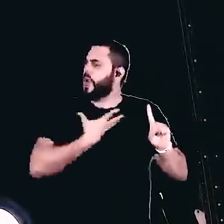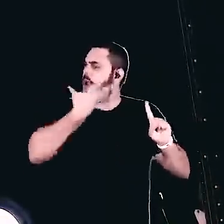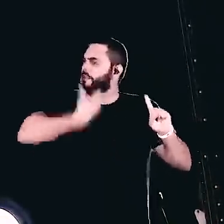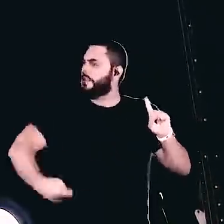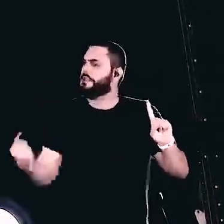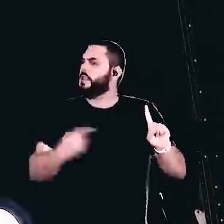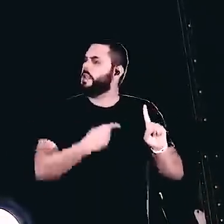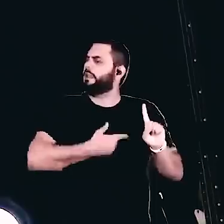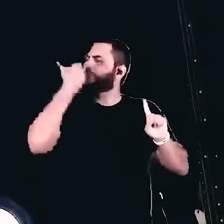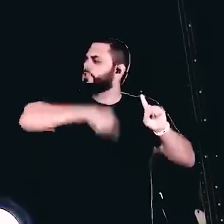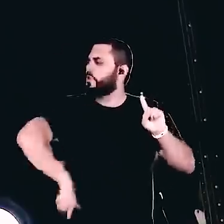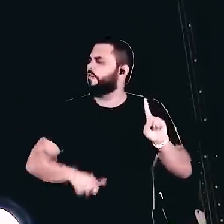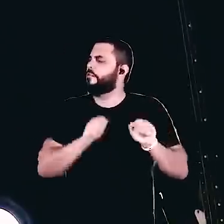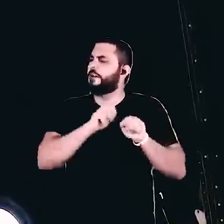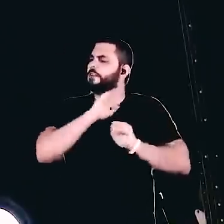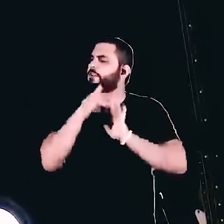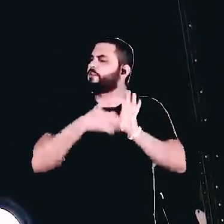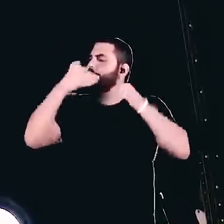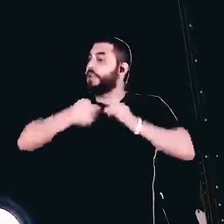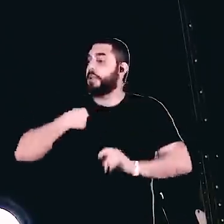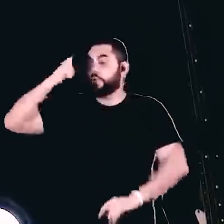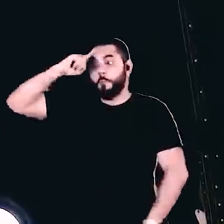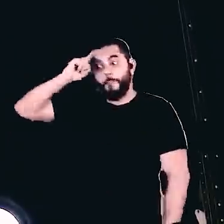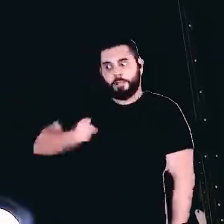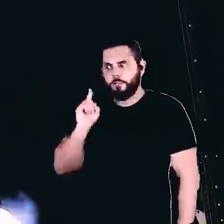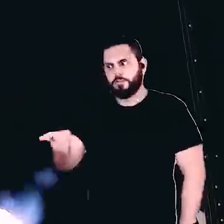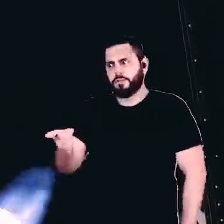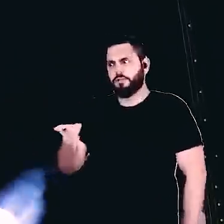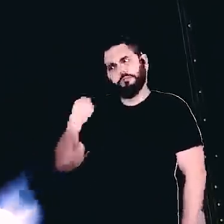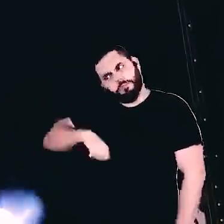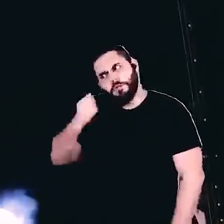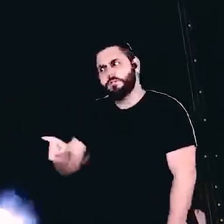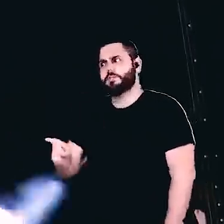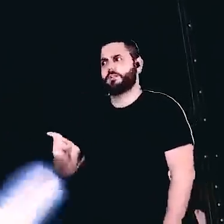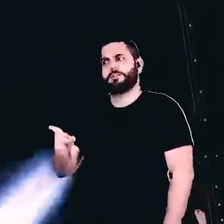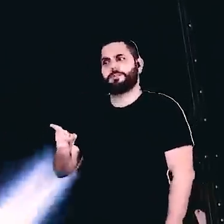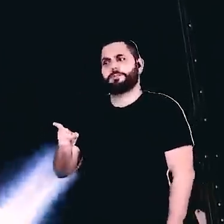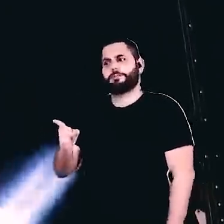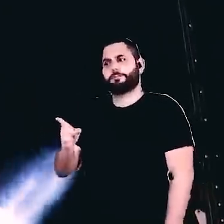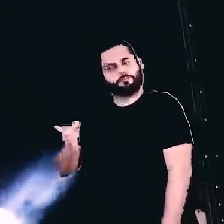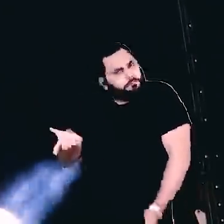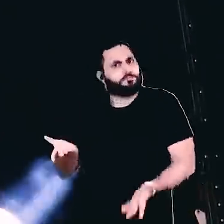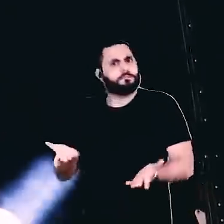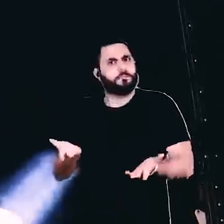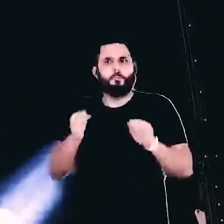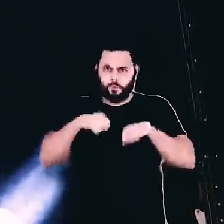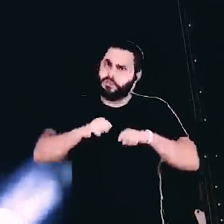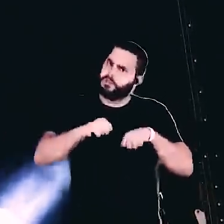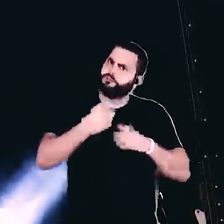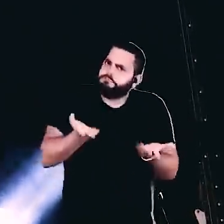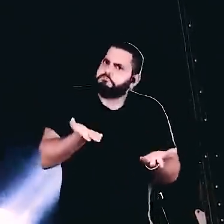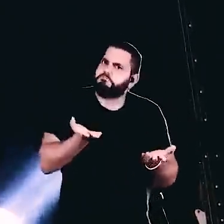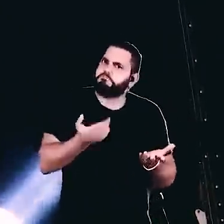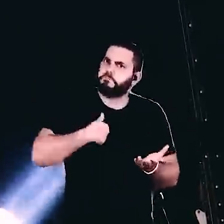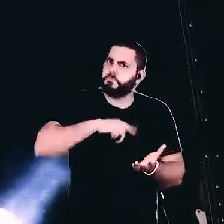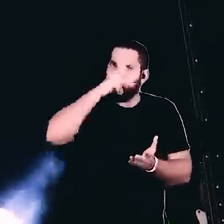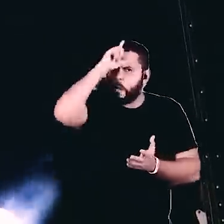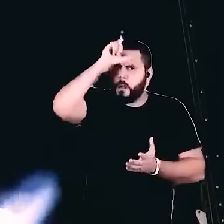ele de volta. Faça tudo direitinho, porque eu estou mandando, que é assim que tem que ser feito. Ele poderia ter feito isso?